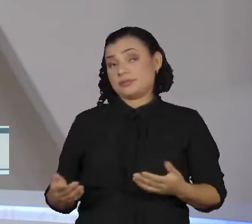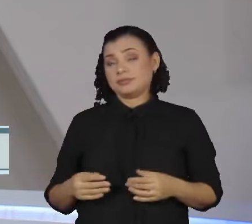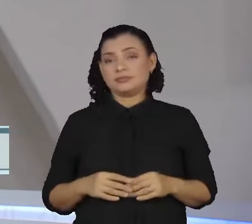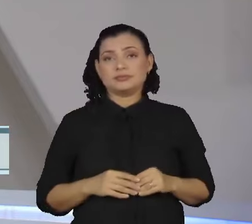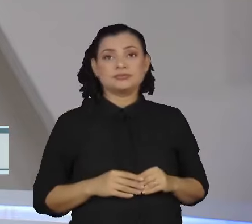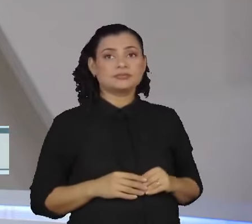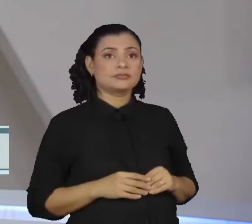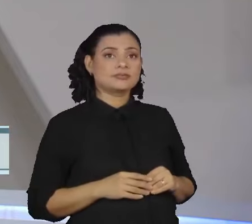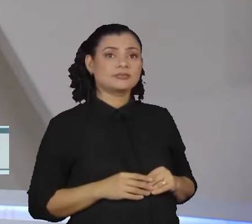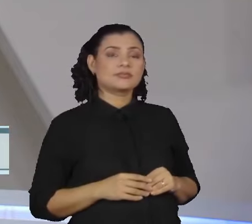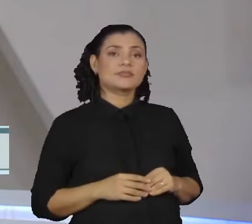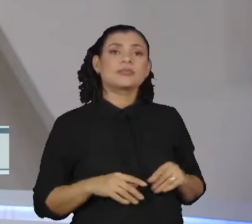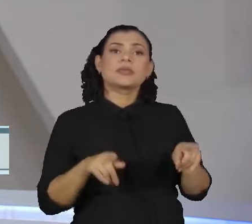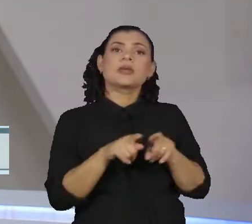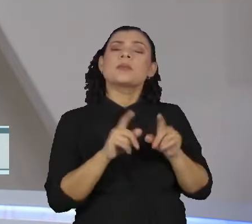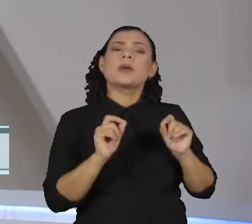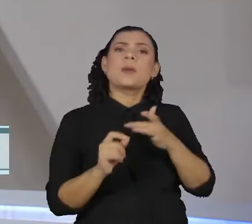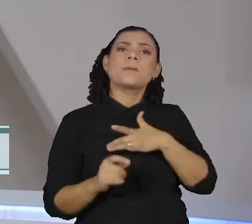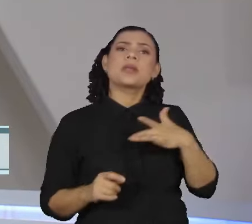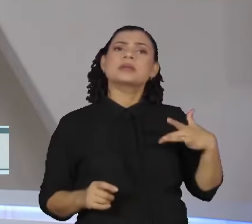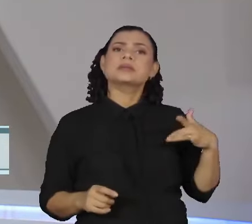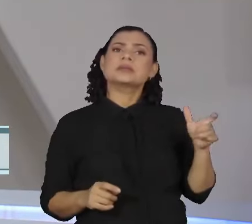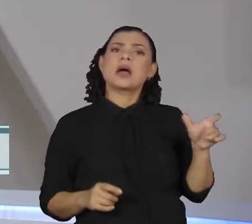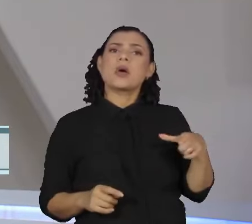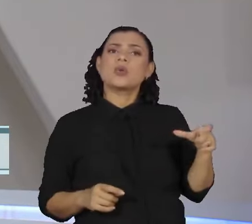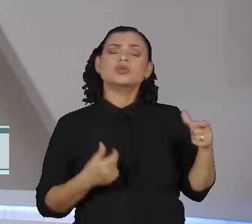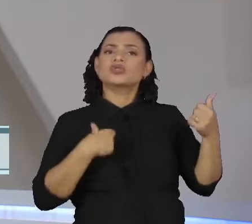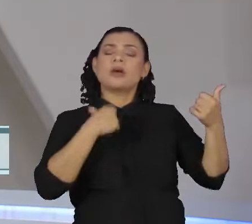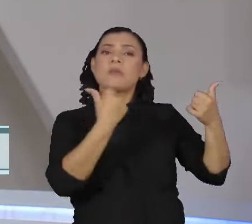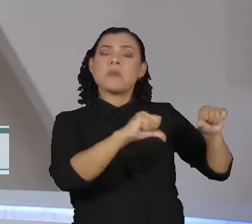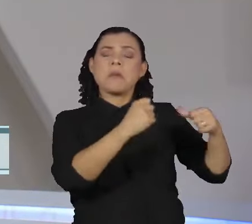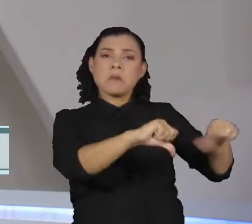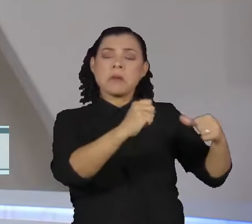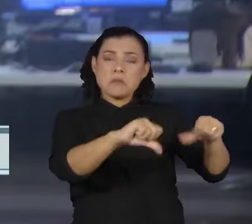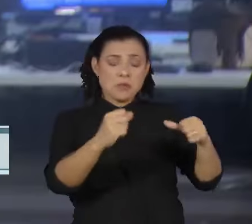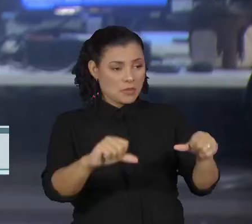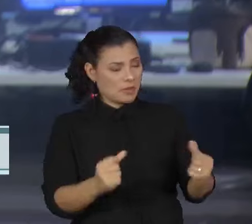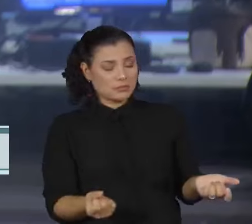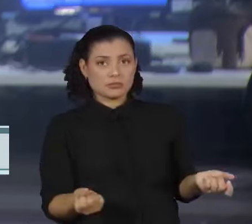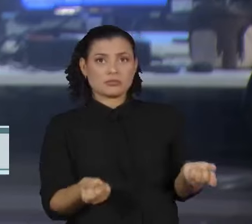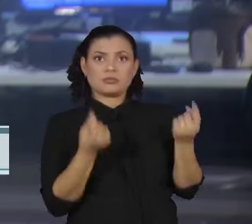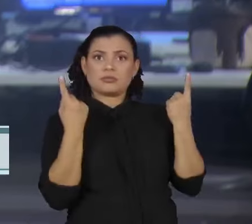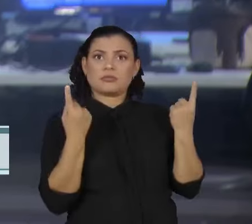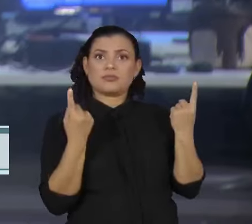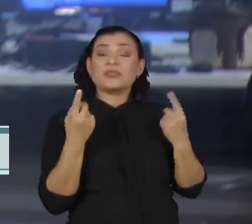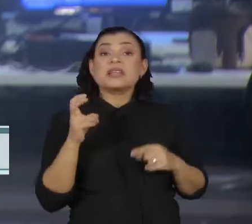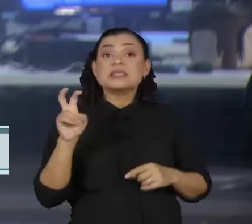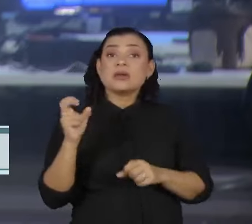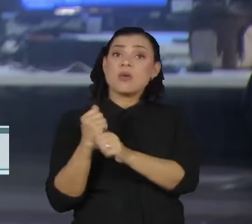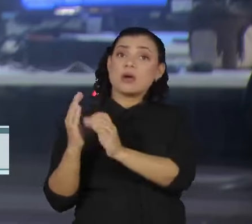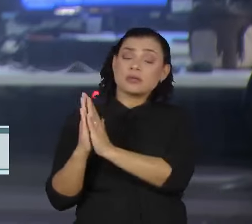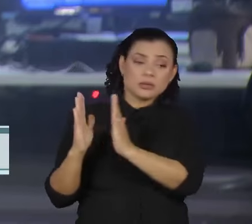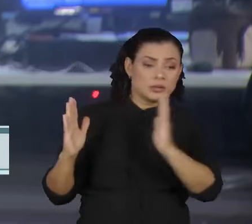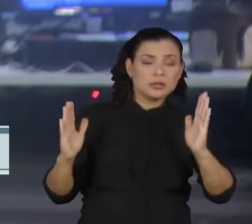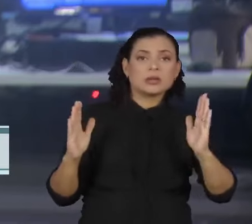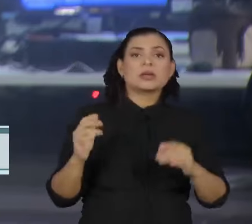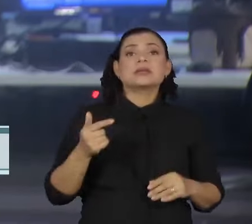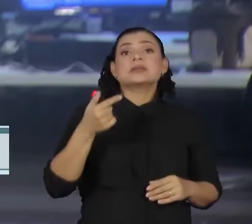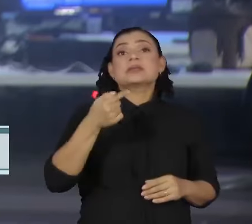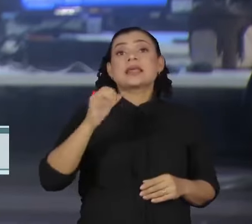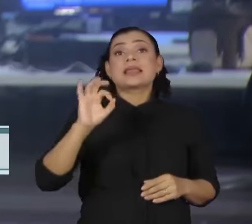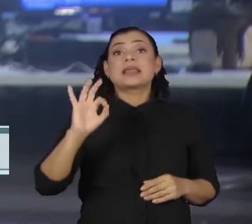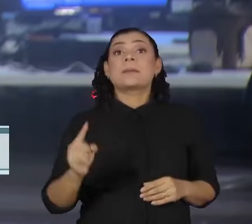Cresce o número de cancelamentos unilaterais dos planos de saúde. Nos últimos 5 anos, foram quase